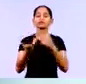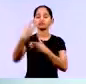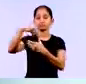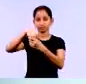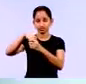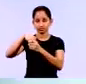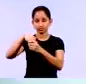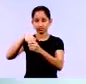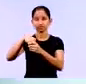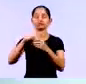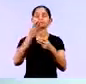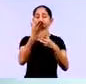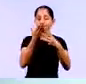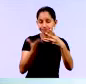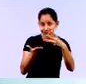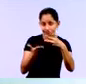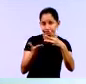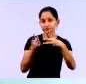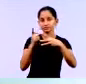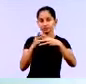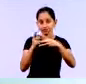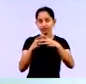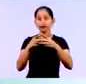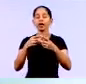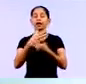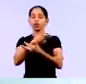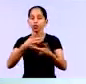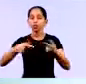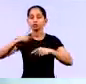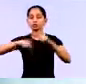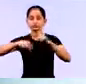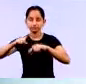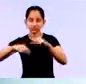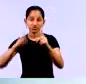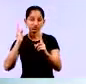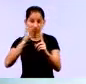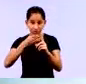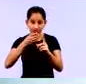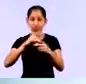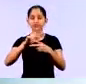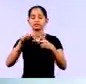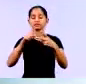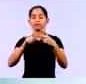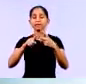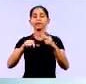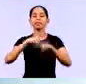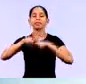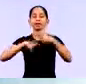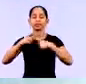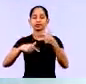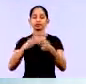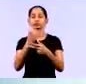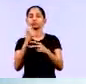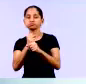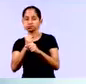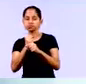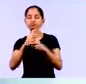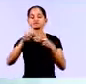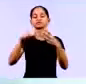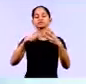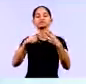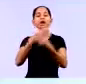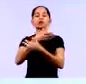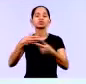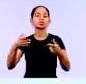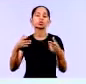produção é composto pelo orçamento de materiais diretos, mão de obra e os gastos gerais, ou